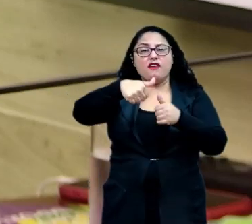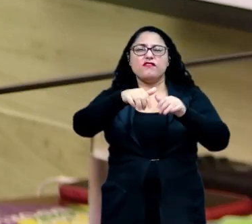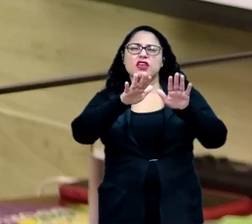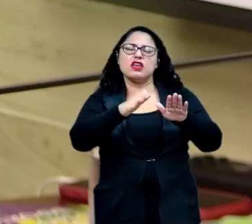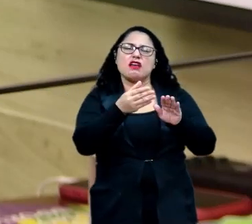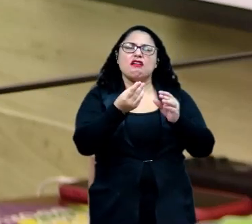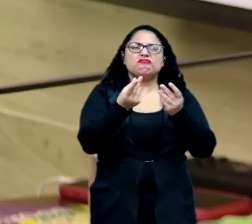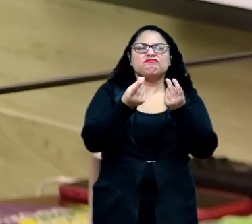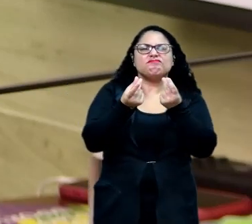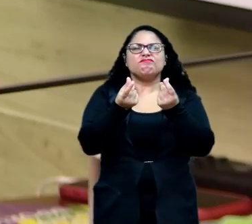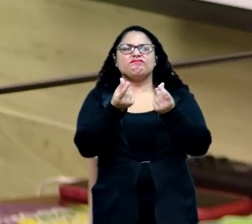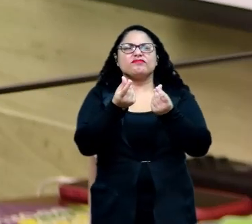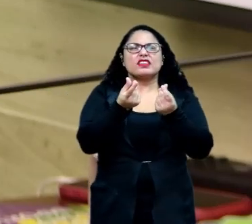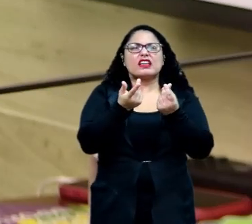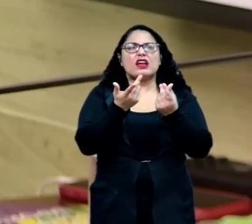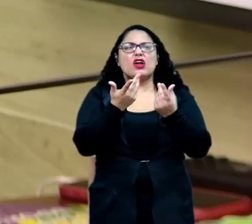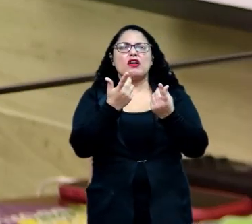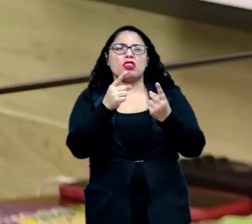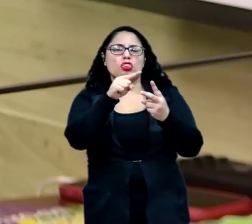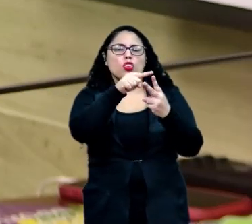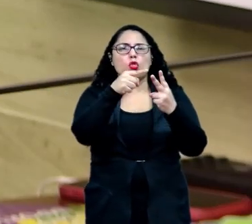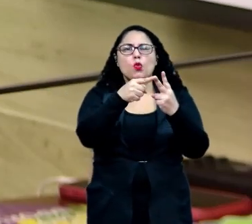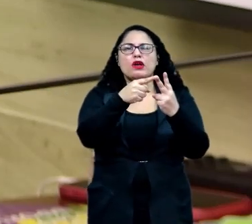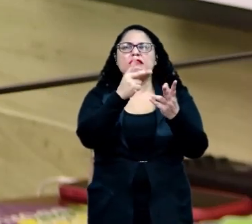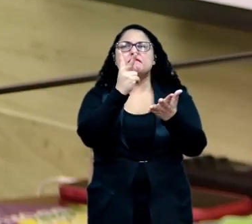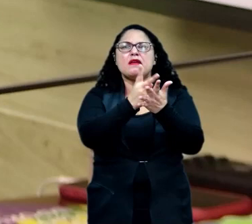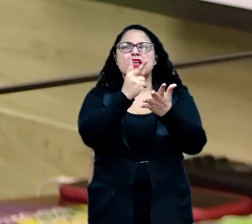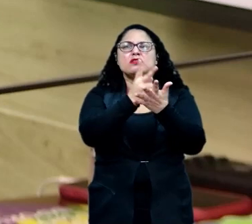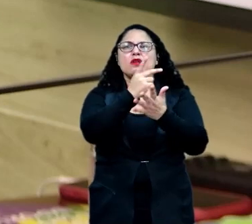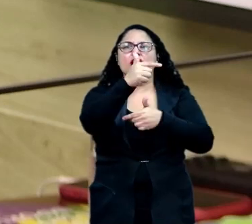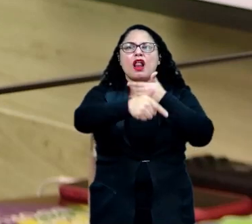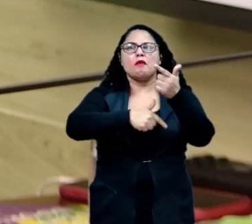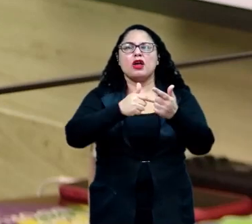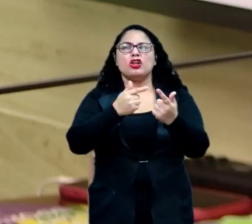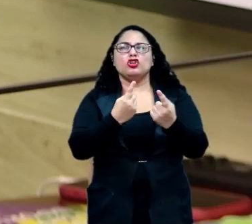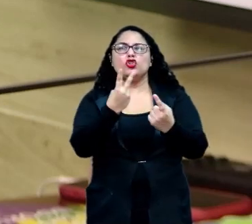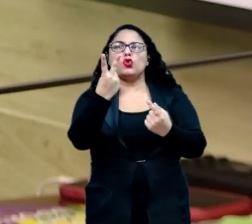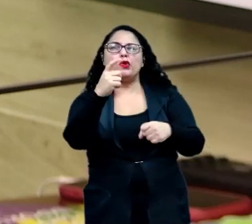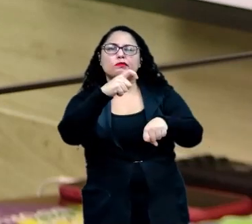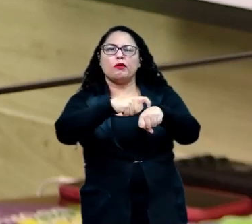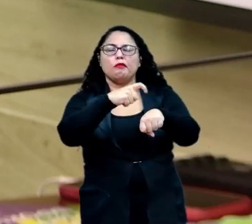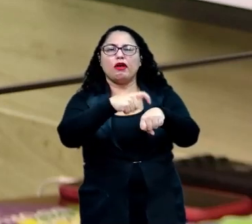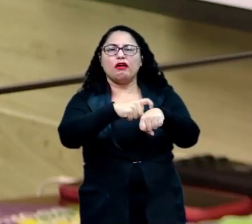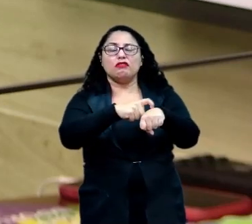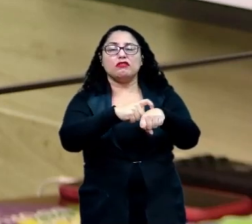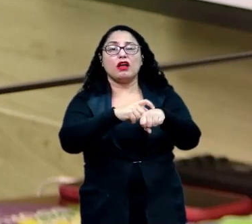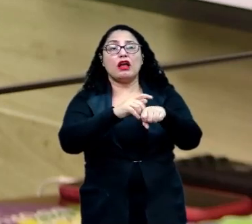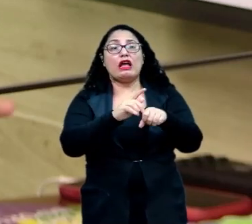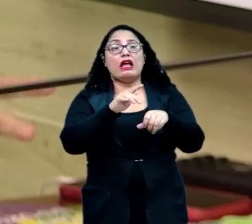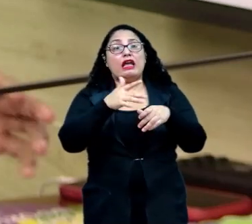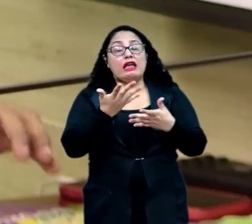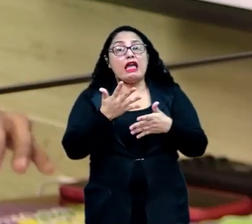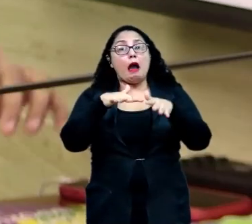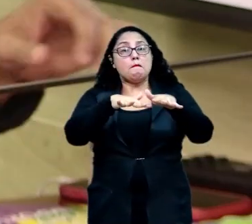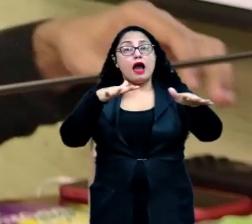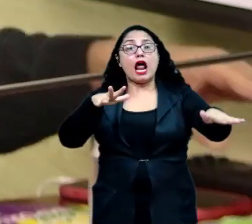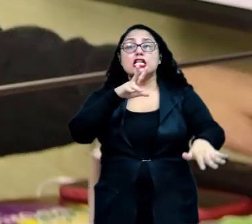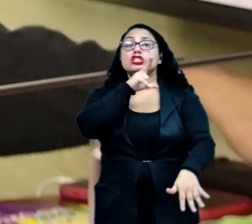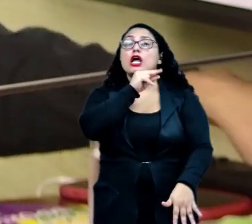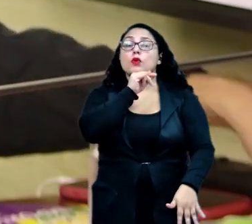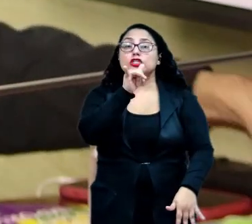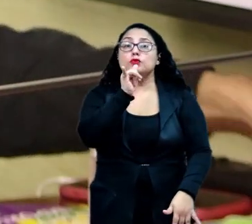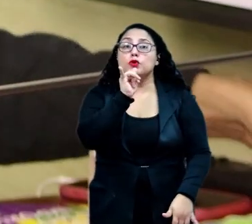um pouco cumprindo a mesma função em dois momentos. E a parada de Taguatinga, por